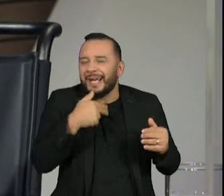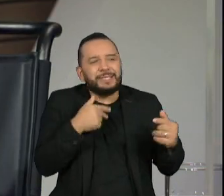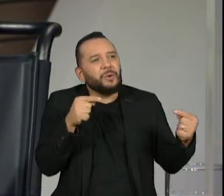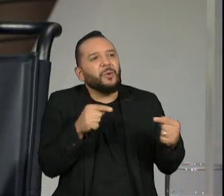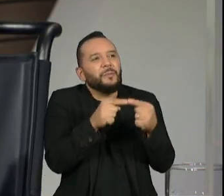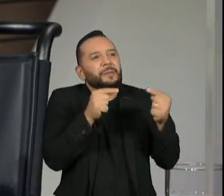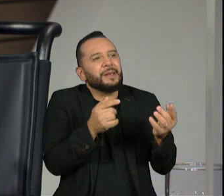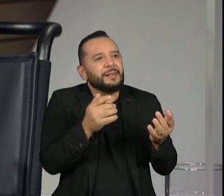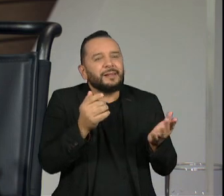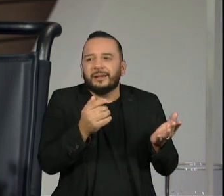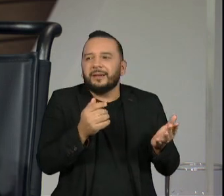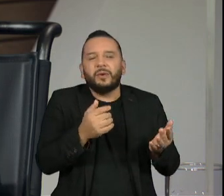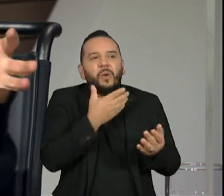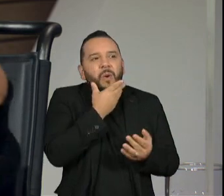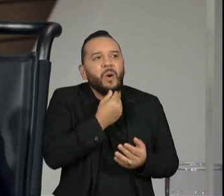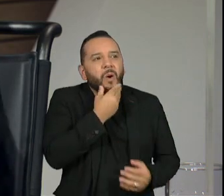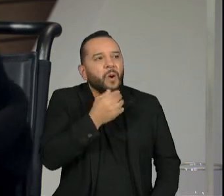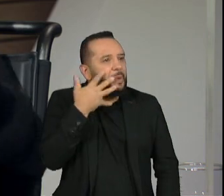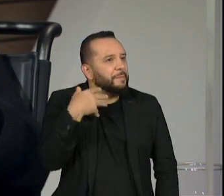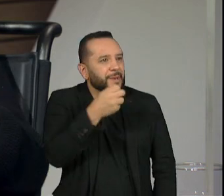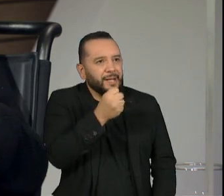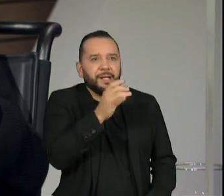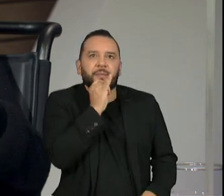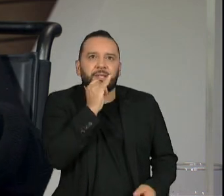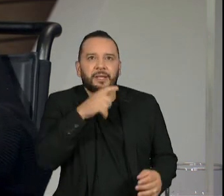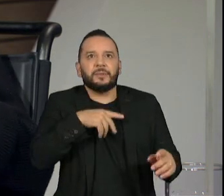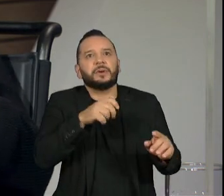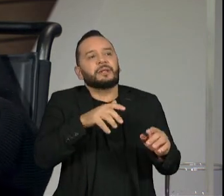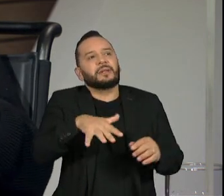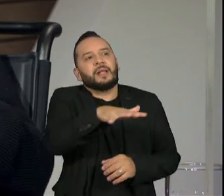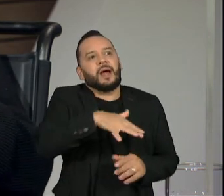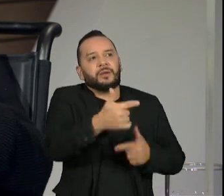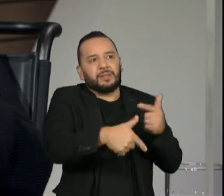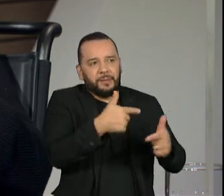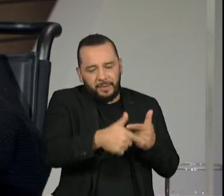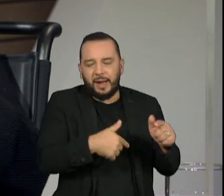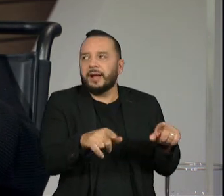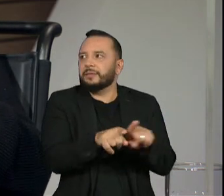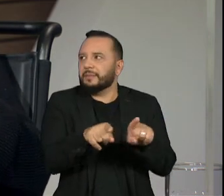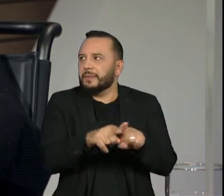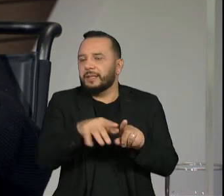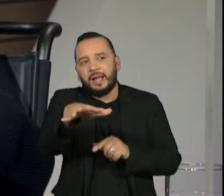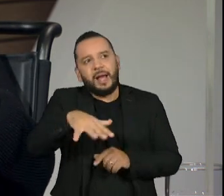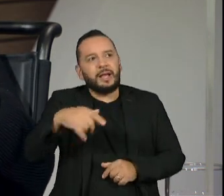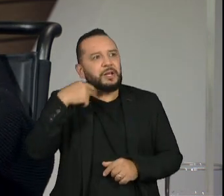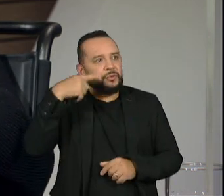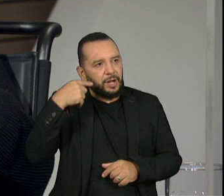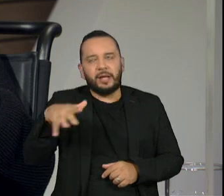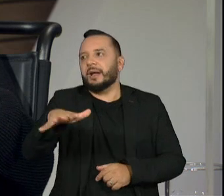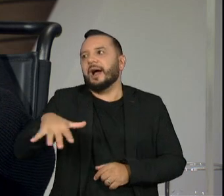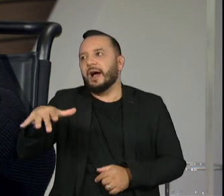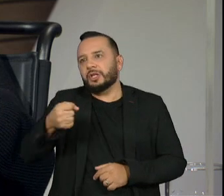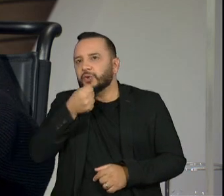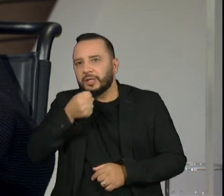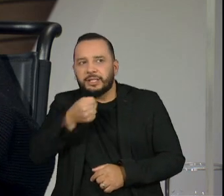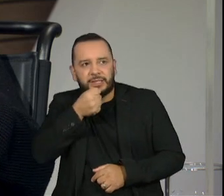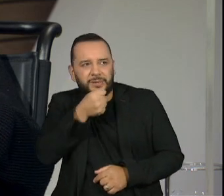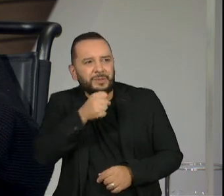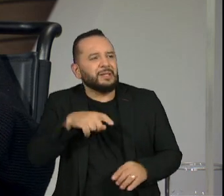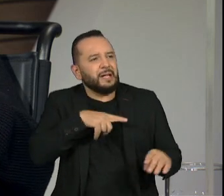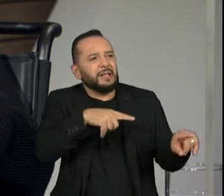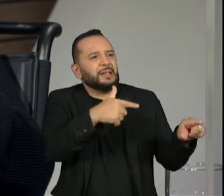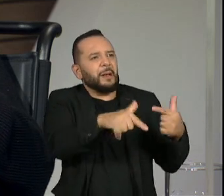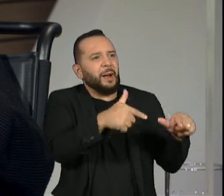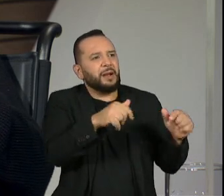mundo do trabalho de maneira geral, não só na advocacia, enfim, no jornalismo, em diversas